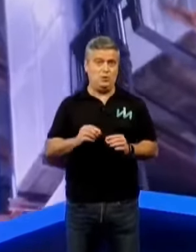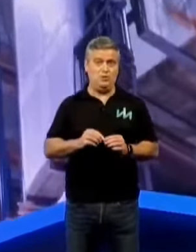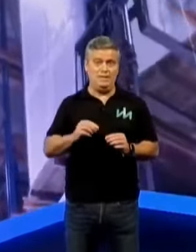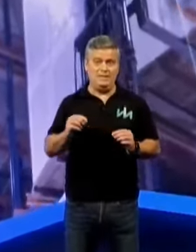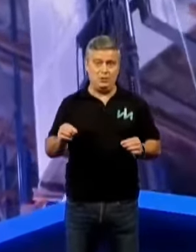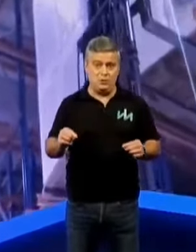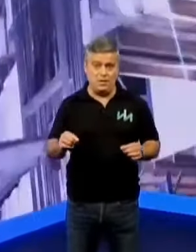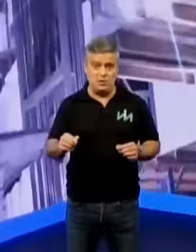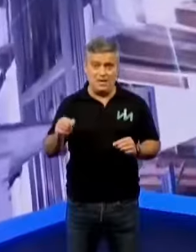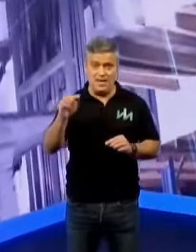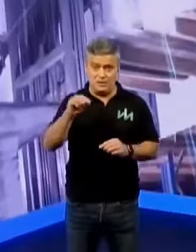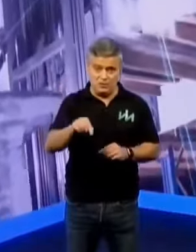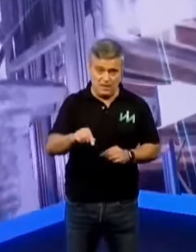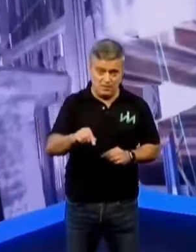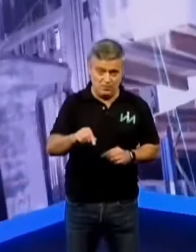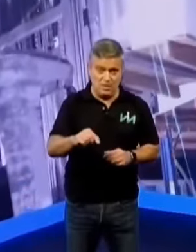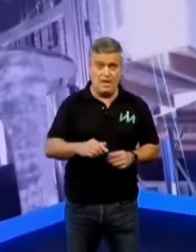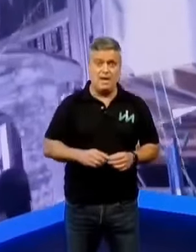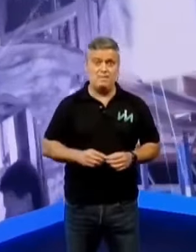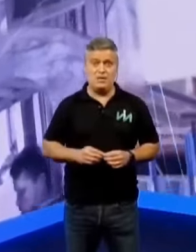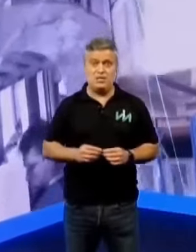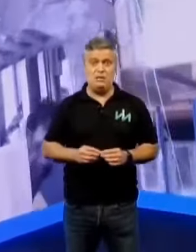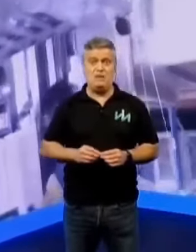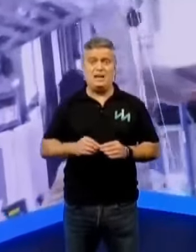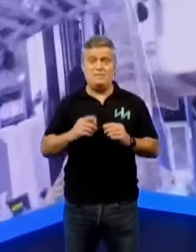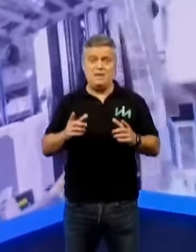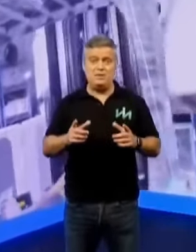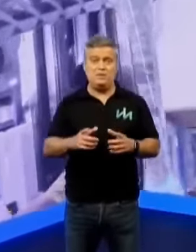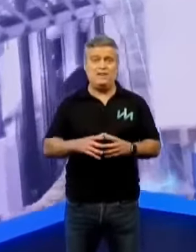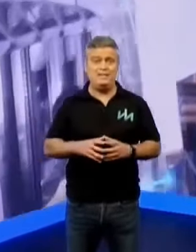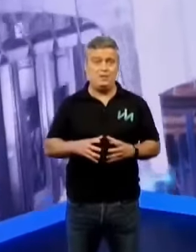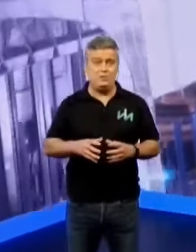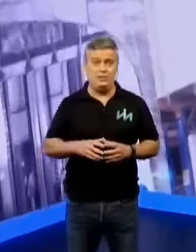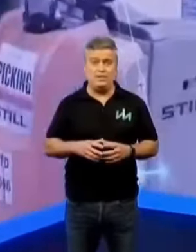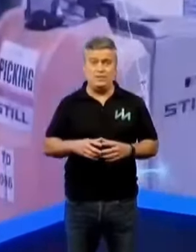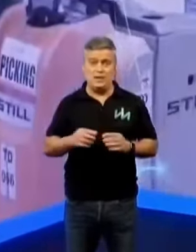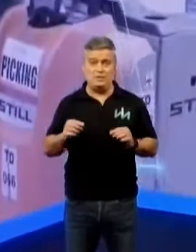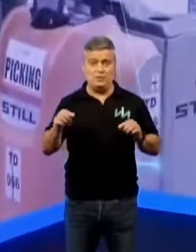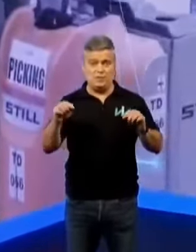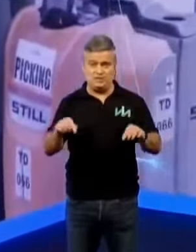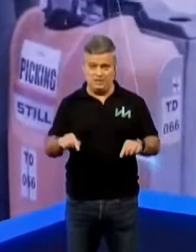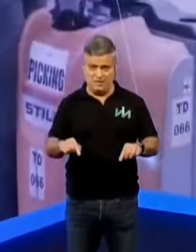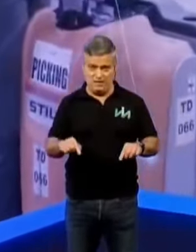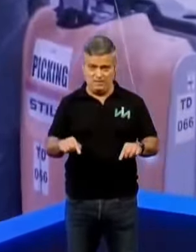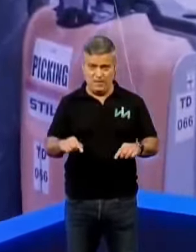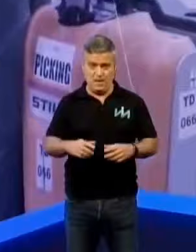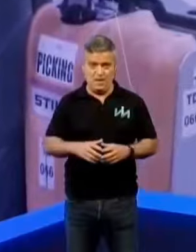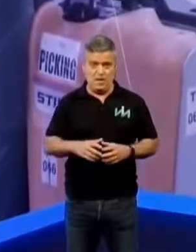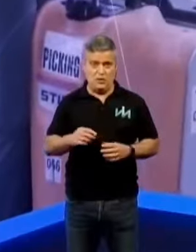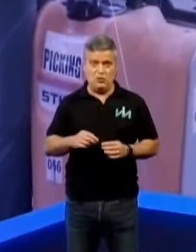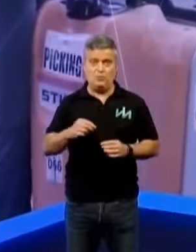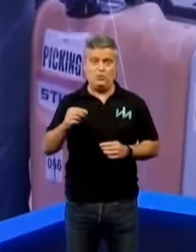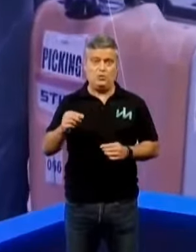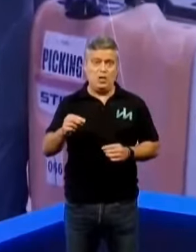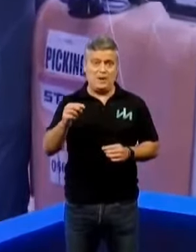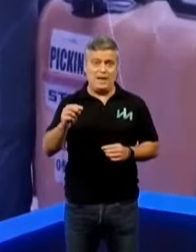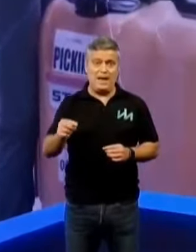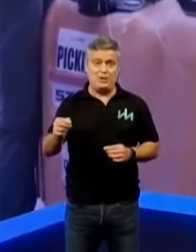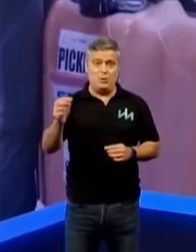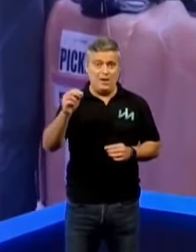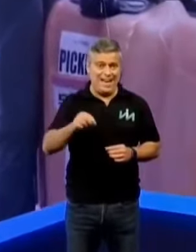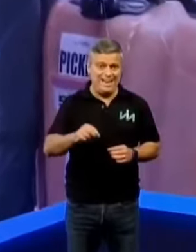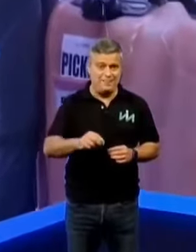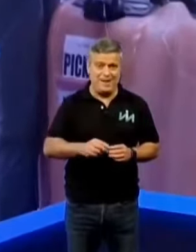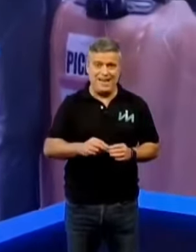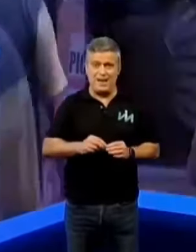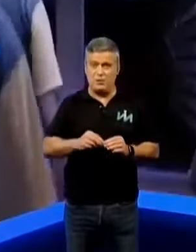uma atitude vencedora e o cliente no centro, imaginam caminhos e fazem acontecer uma revolução na Via. Isso nos posiciona para ganhar